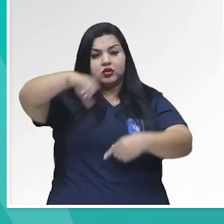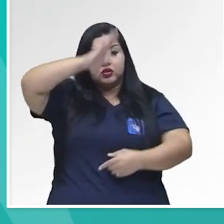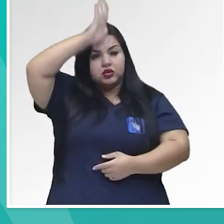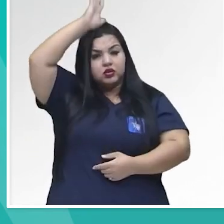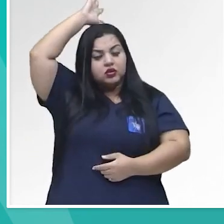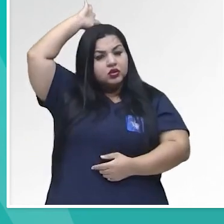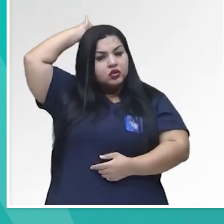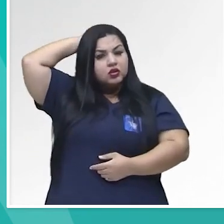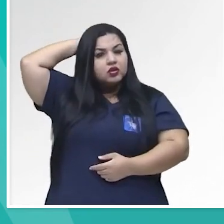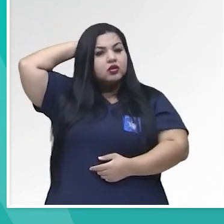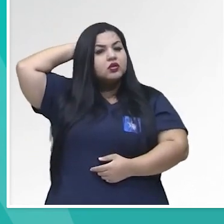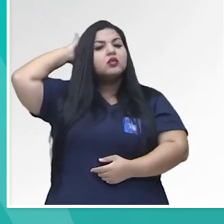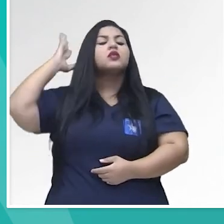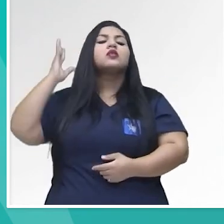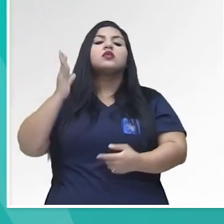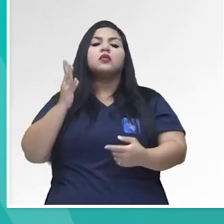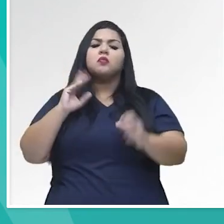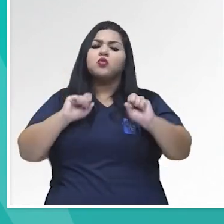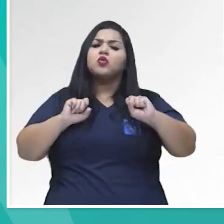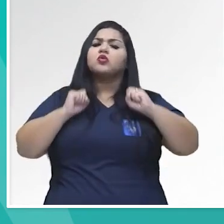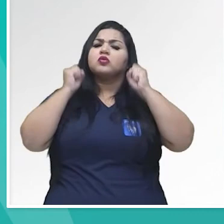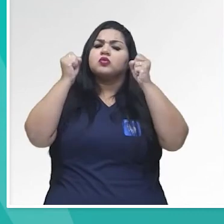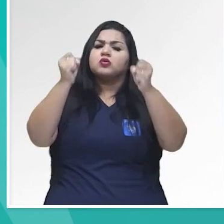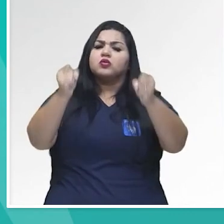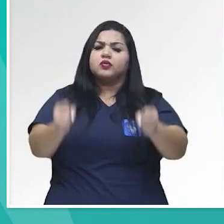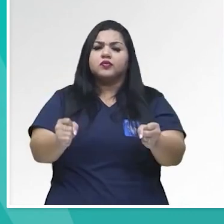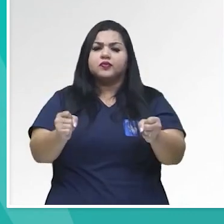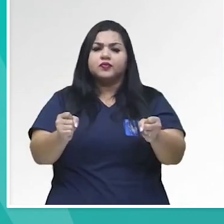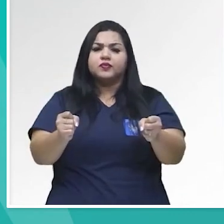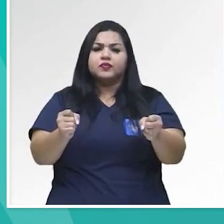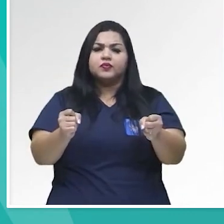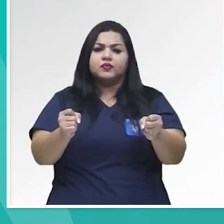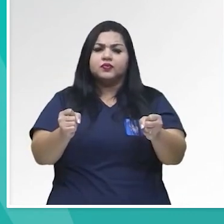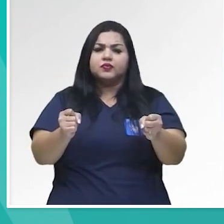um poder muito,